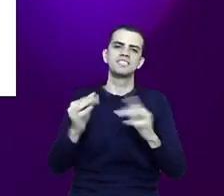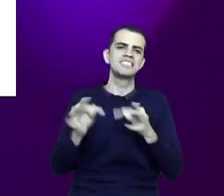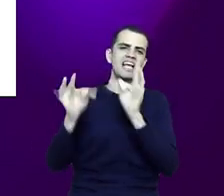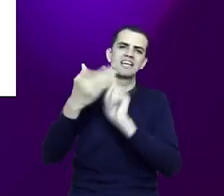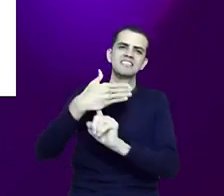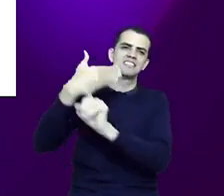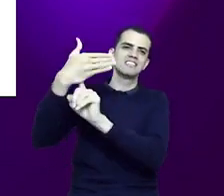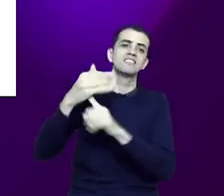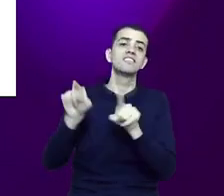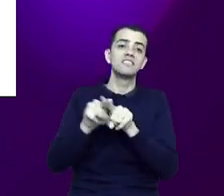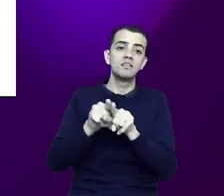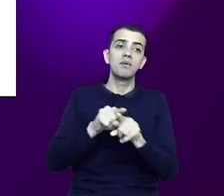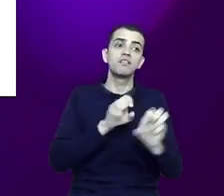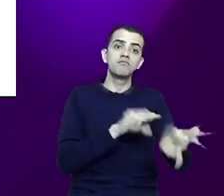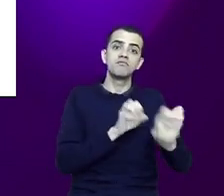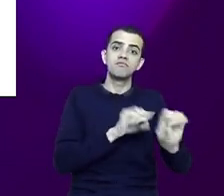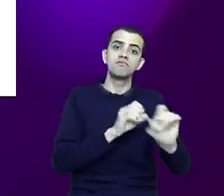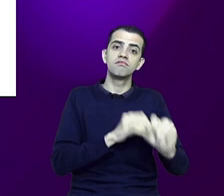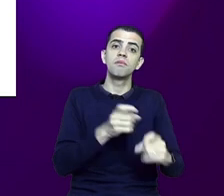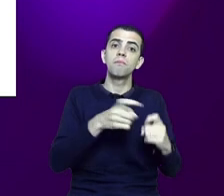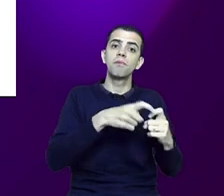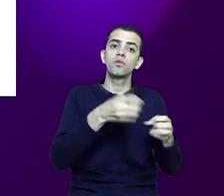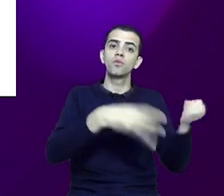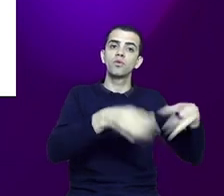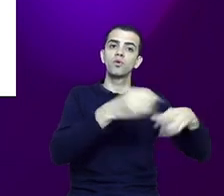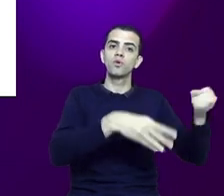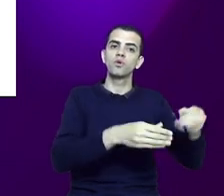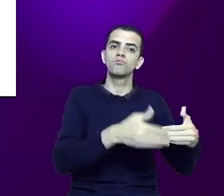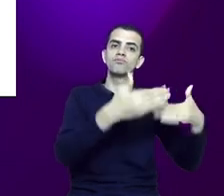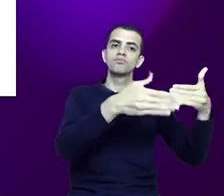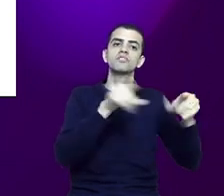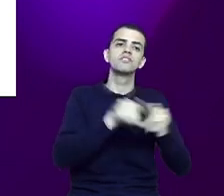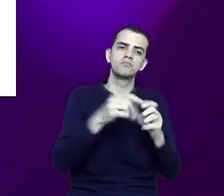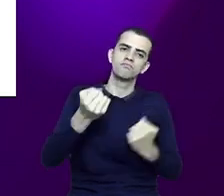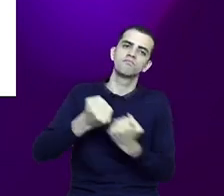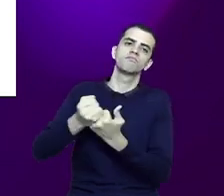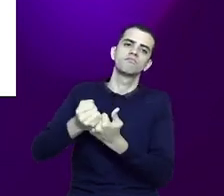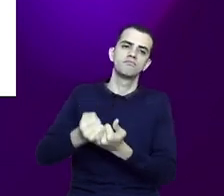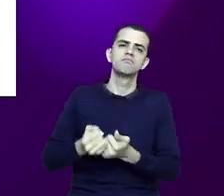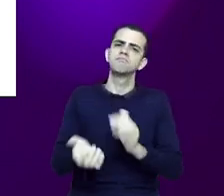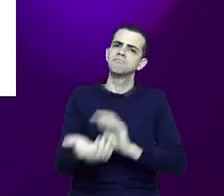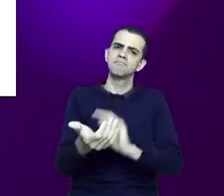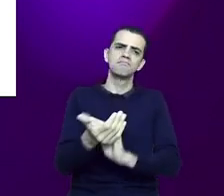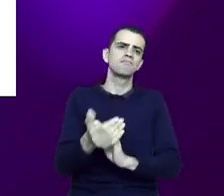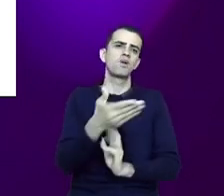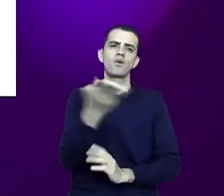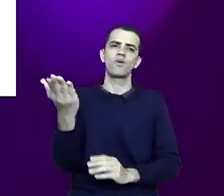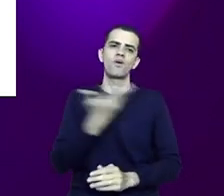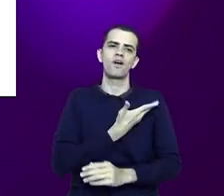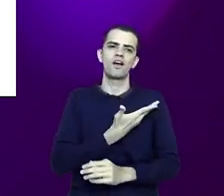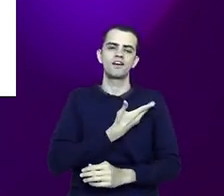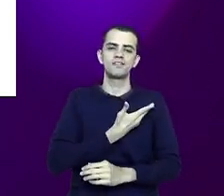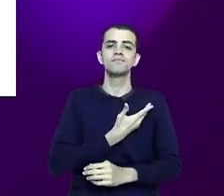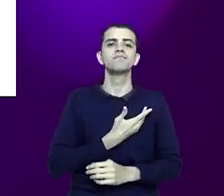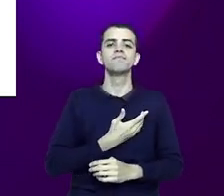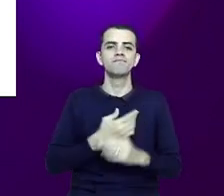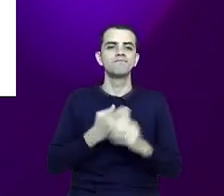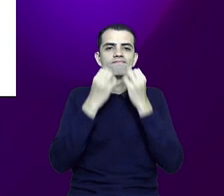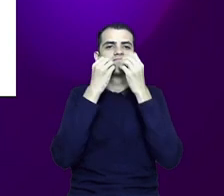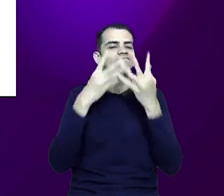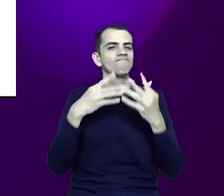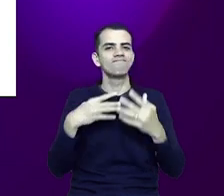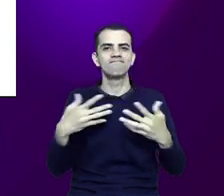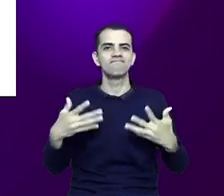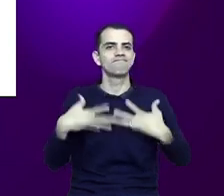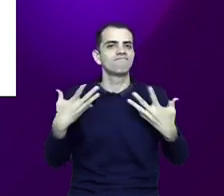para formação médica e claro, para assistência também. Tá bom? Parabéns aos colegas, eu achei extremamente